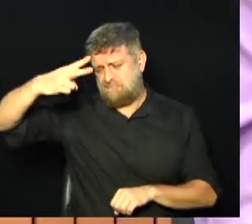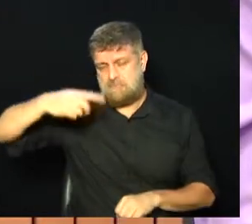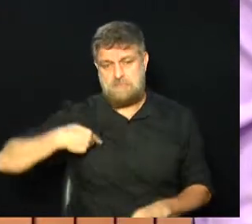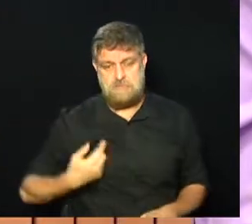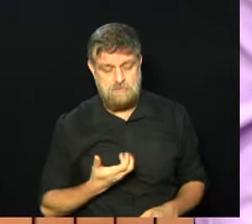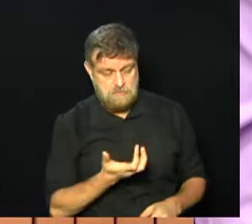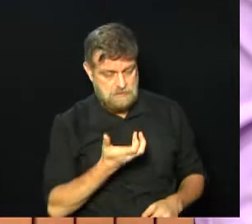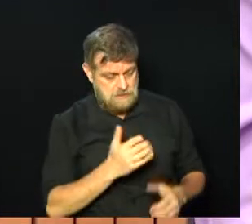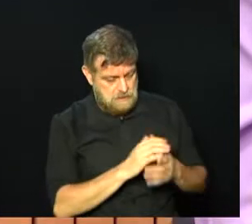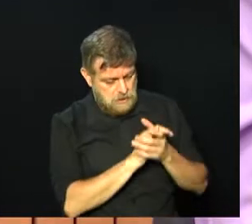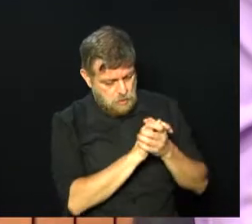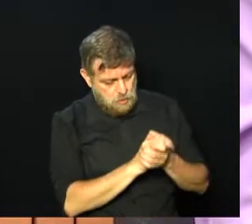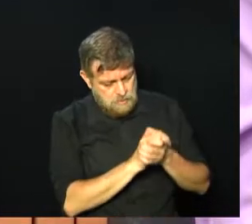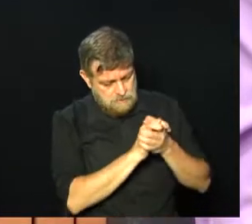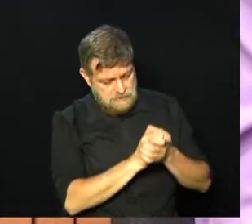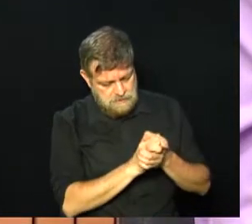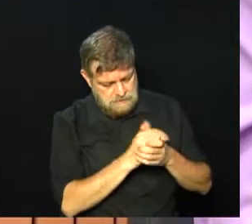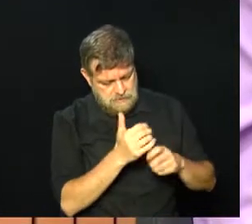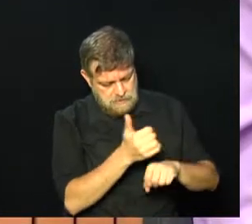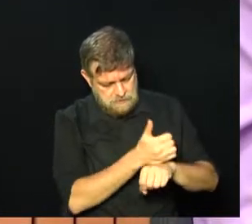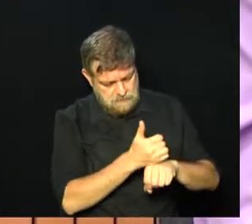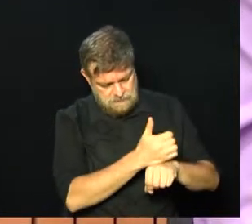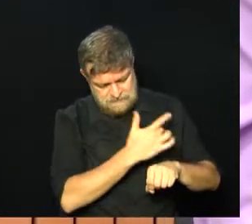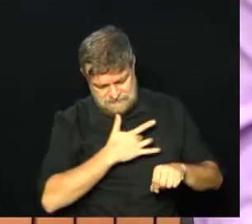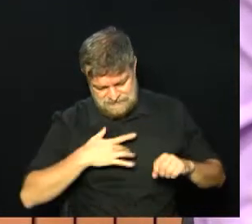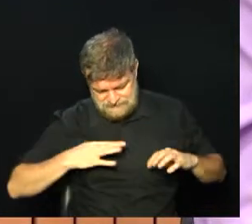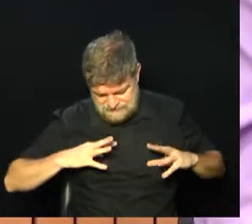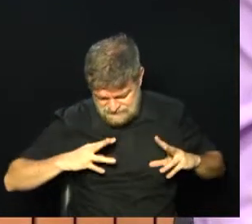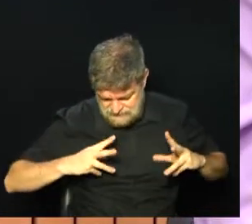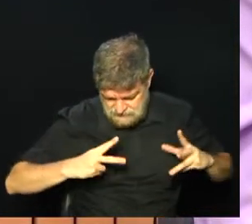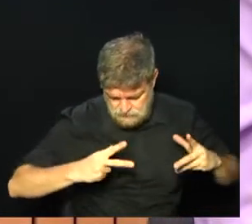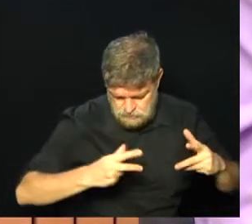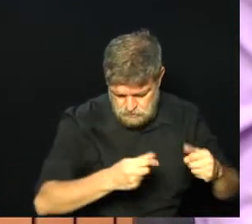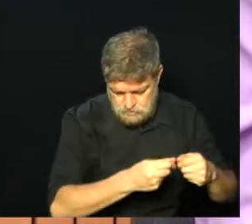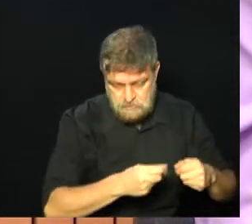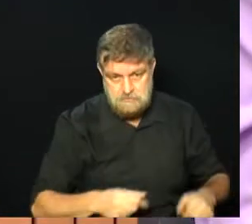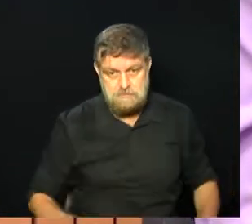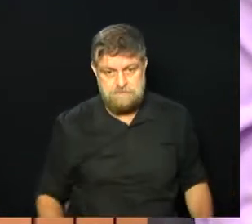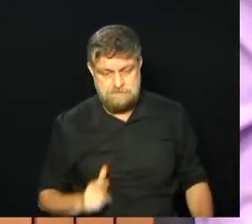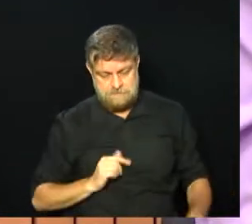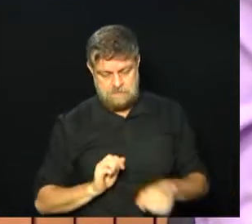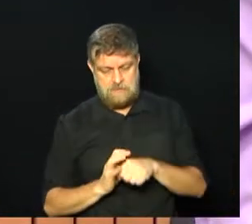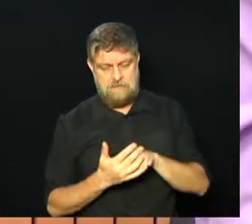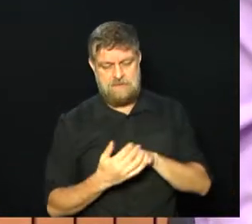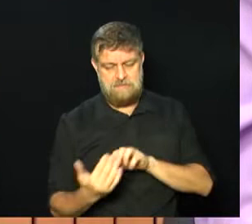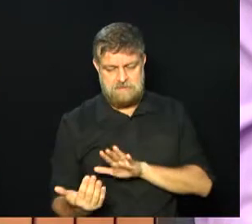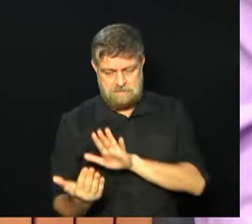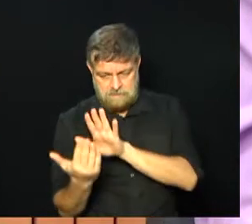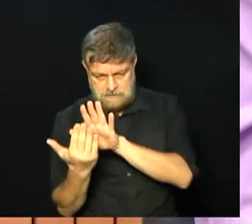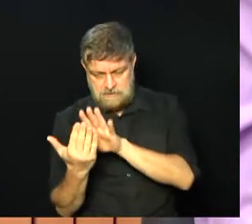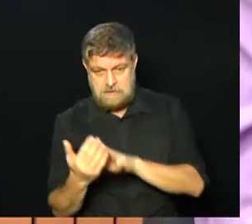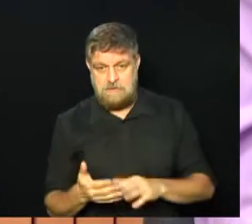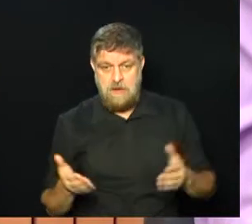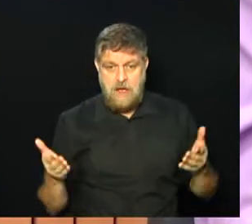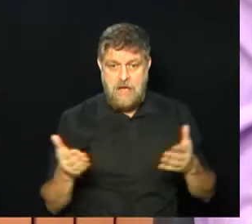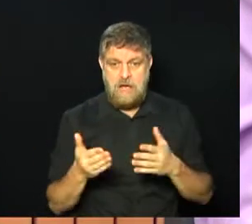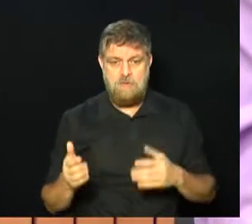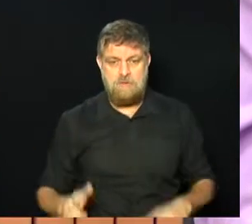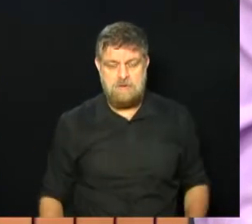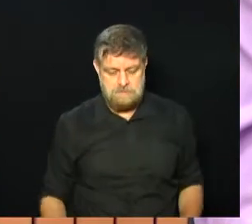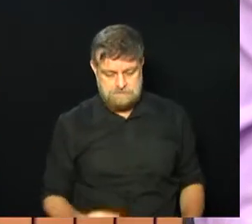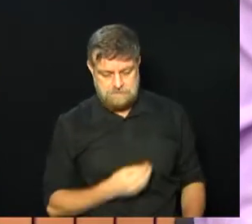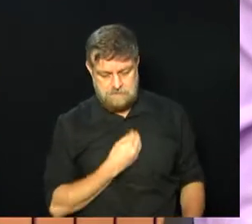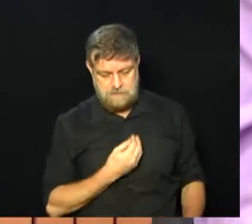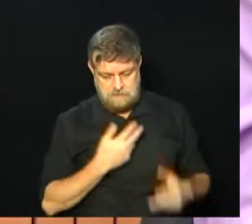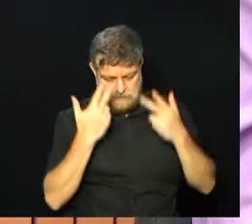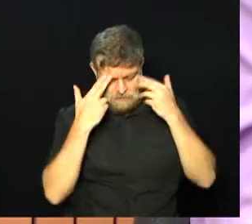né, todos os profissionais que enfrentaram essa pandemia e agora, com a vida tendendo a voltar ao